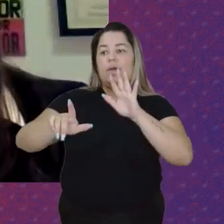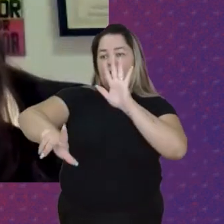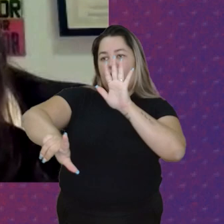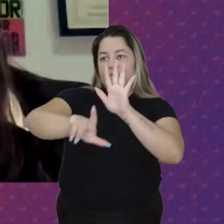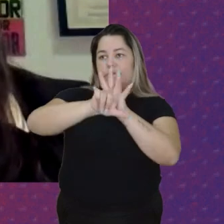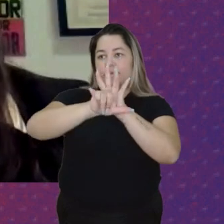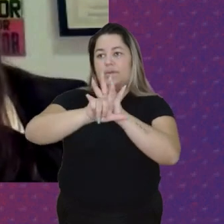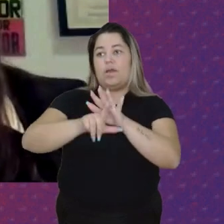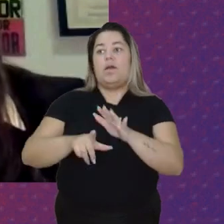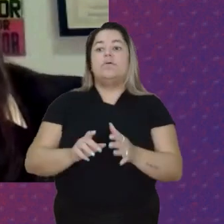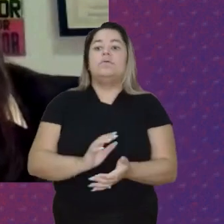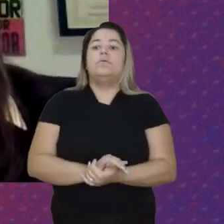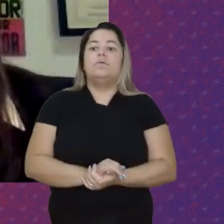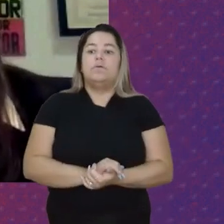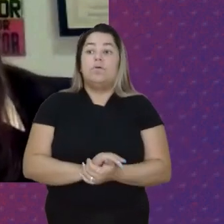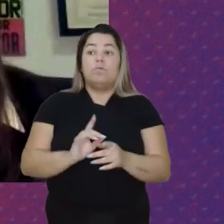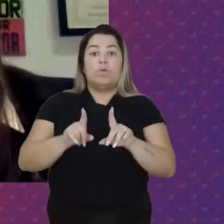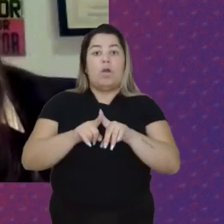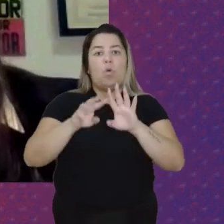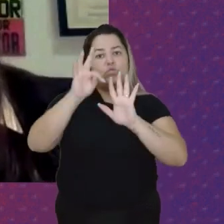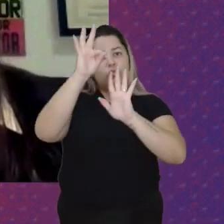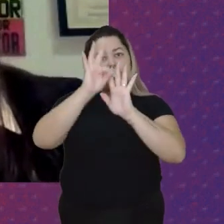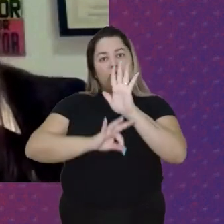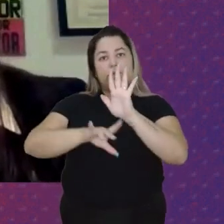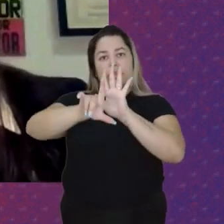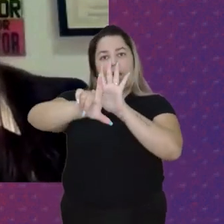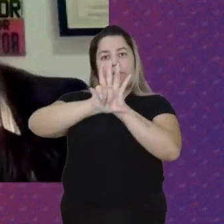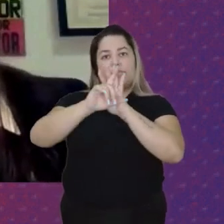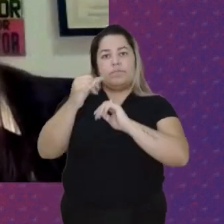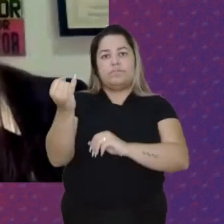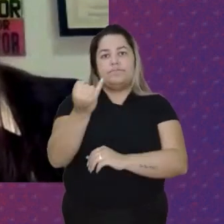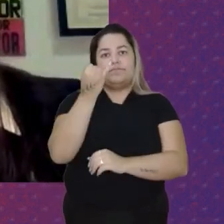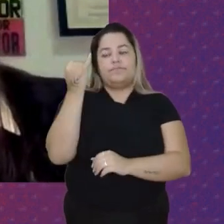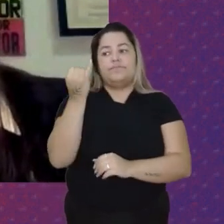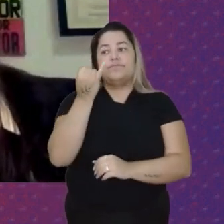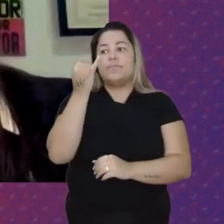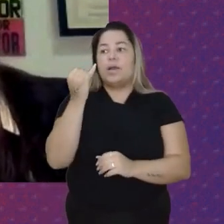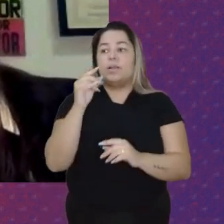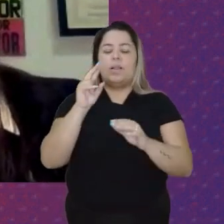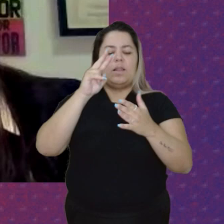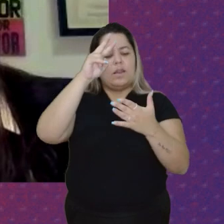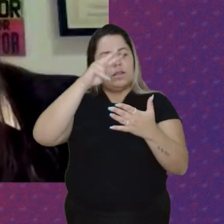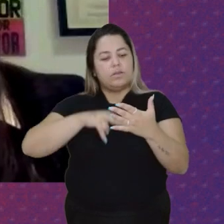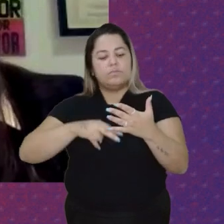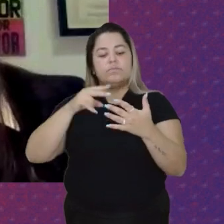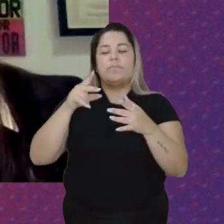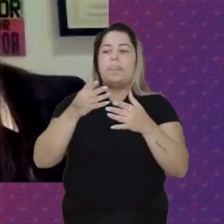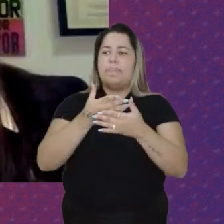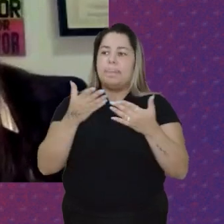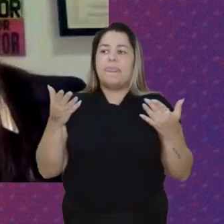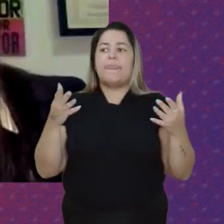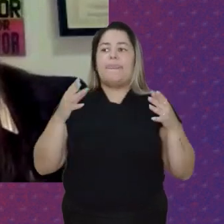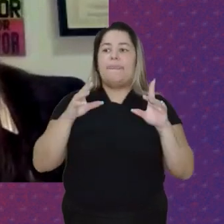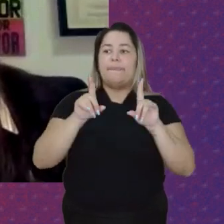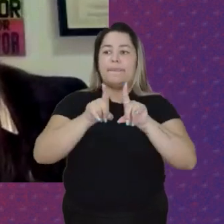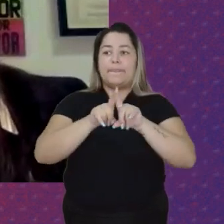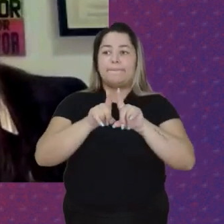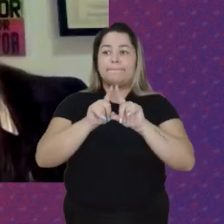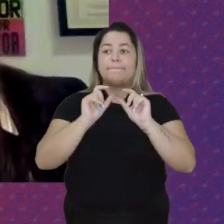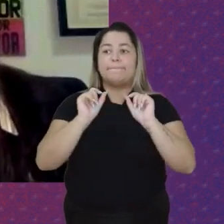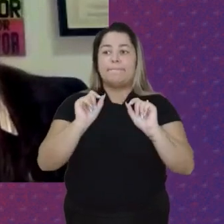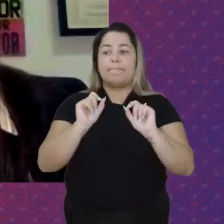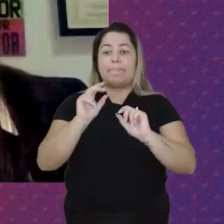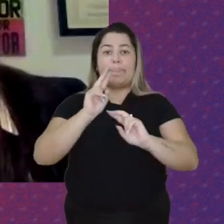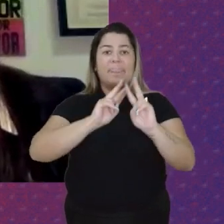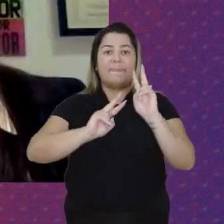até preciso pegar aqui o texto da lei, que eu acho importante ler para vocês, para que vocês